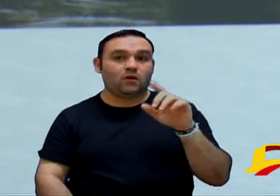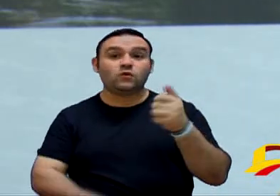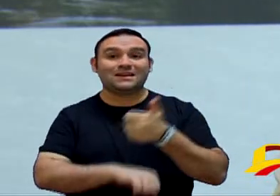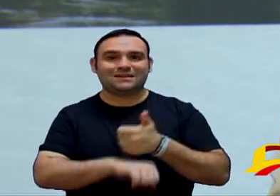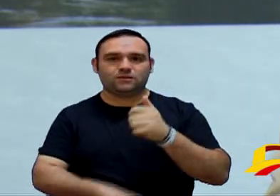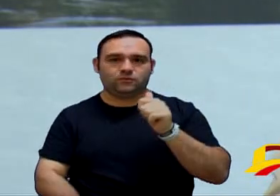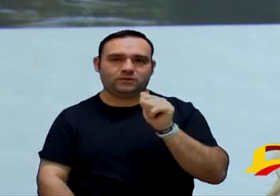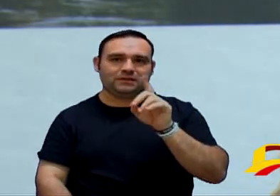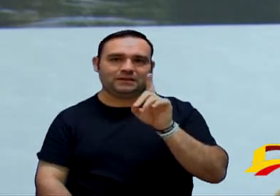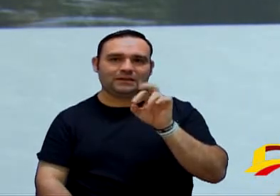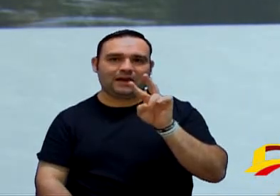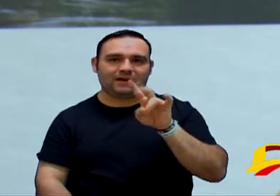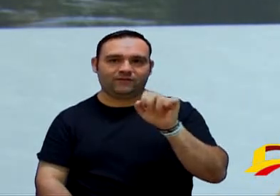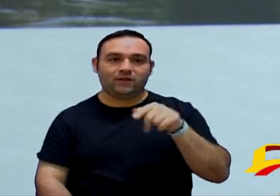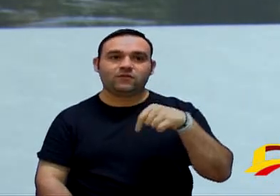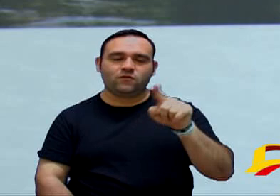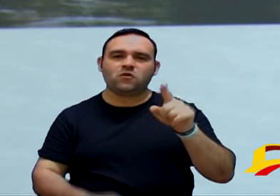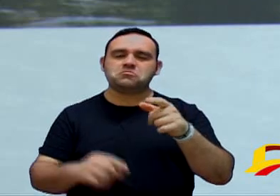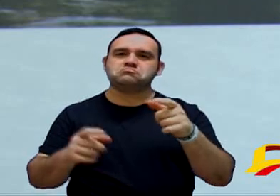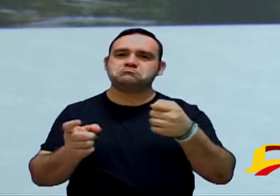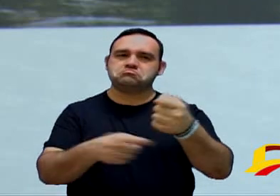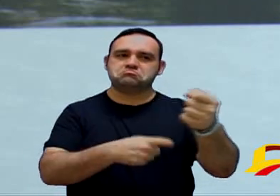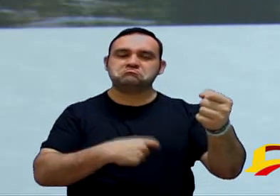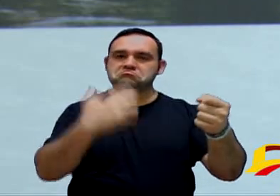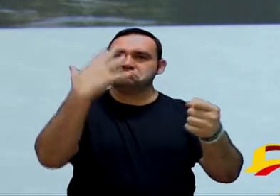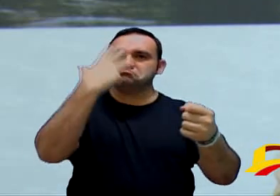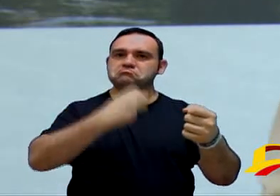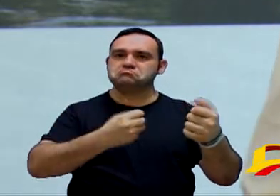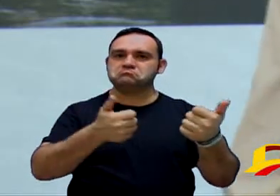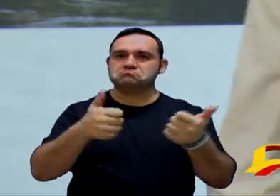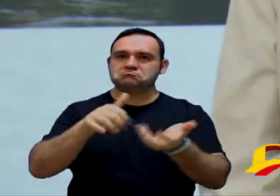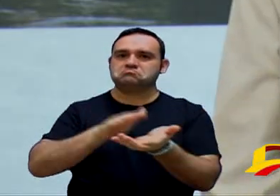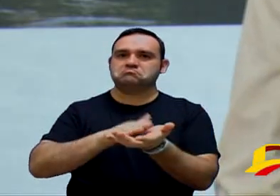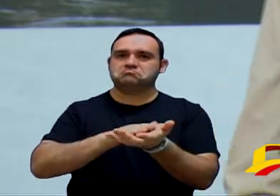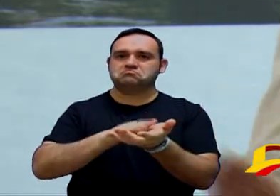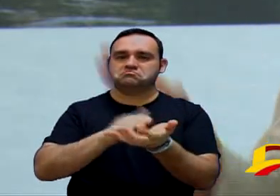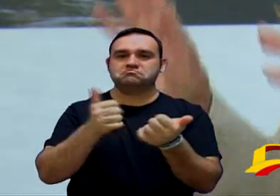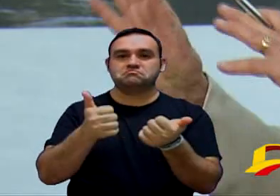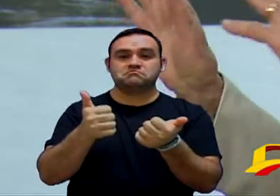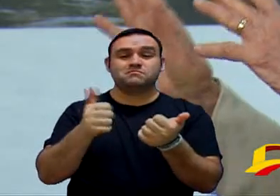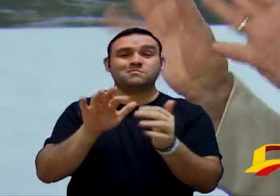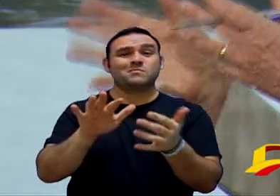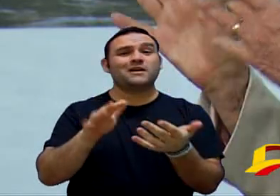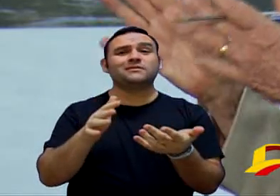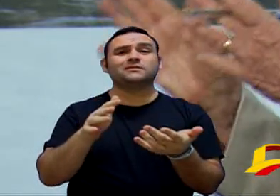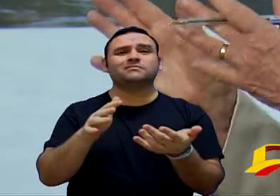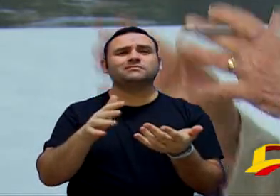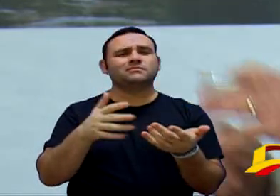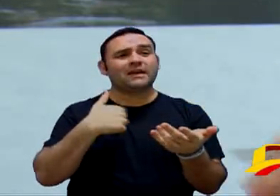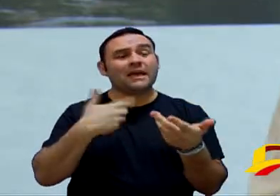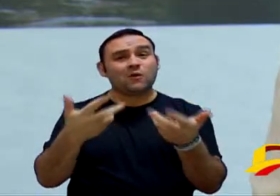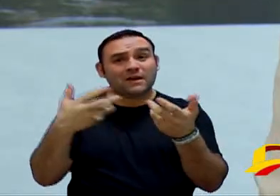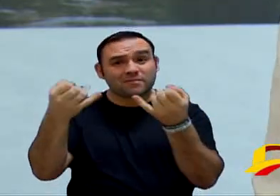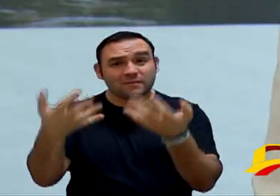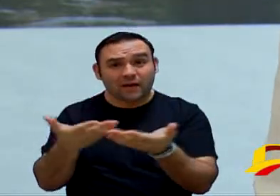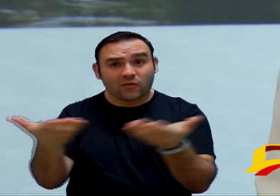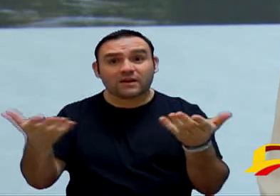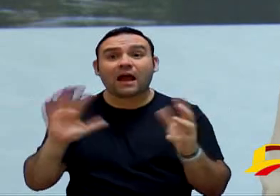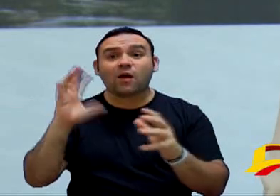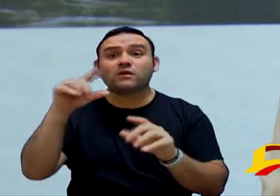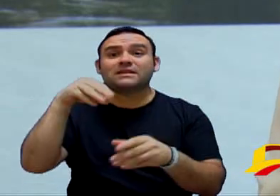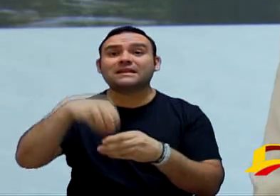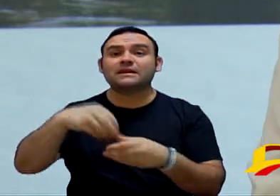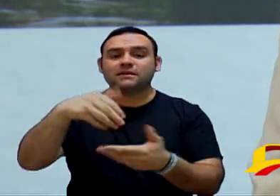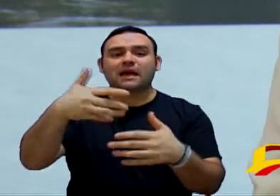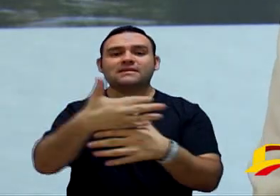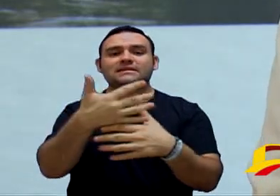foi lá ontem fez uma limpeza ficou bonito mas não é Vereador Luciano se eu quero colocar para o senhor o que está